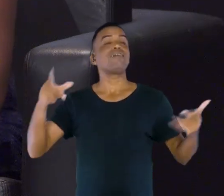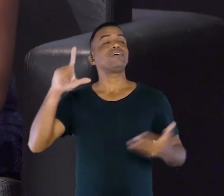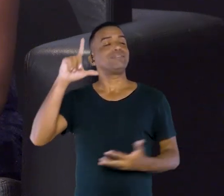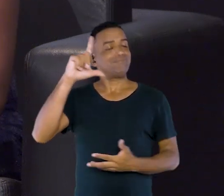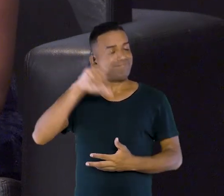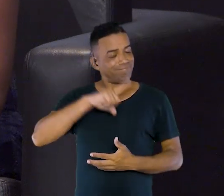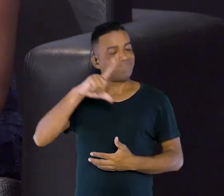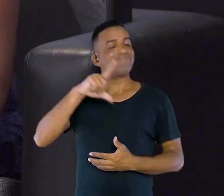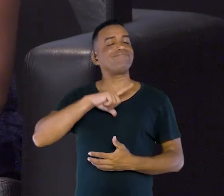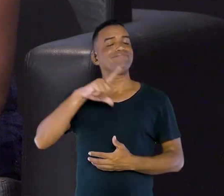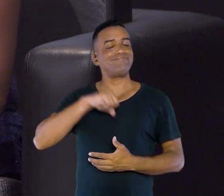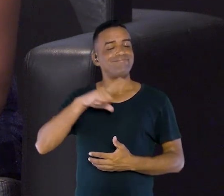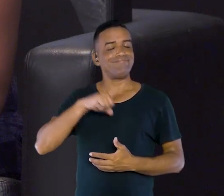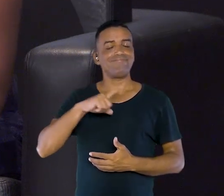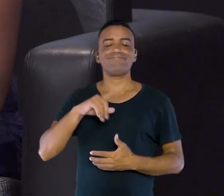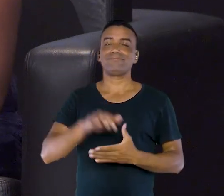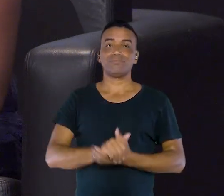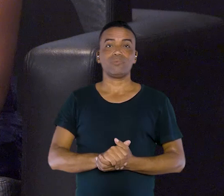né?